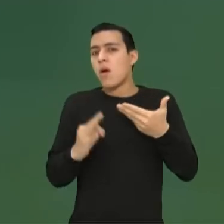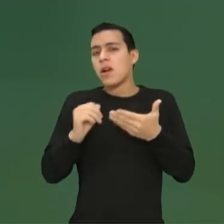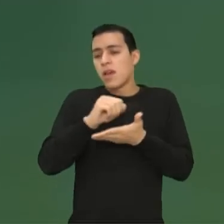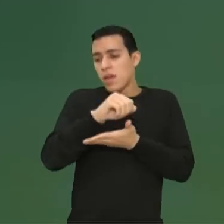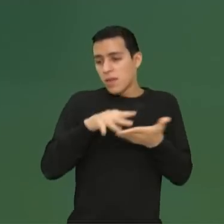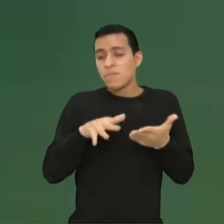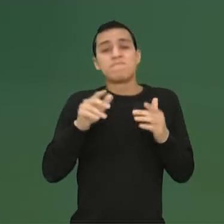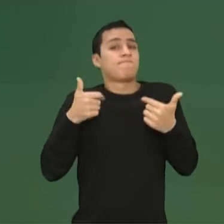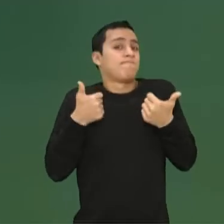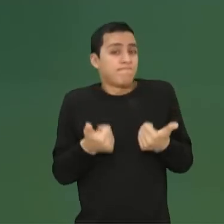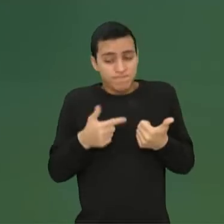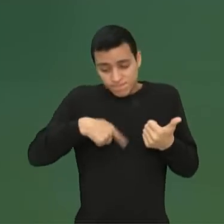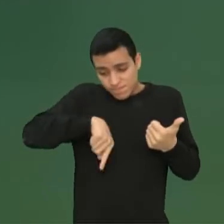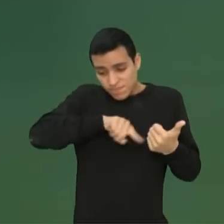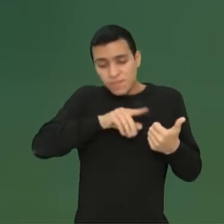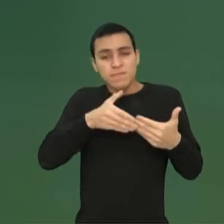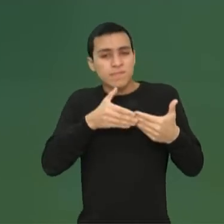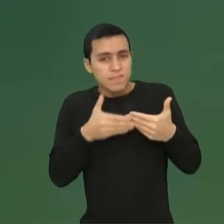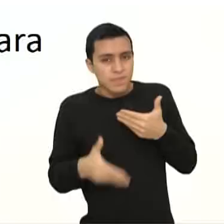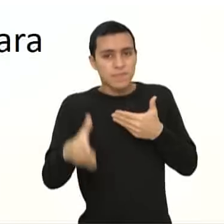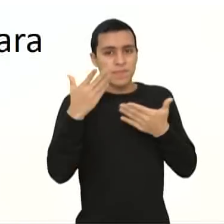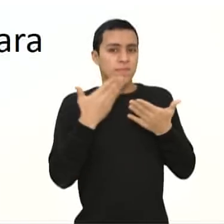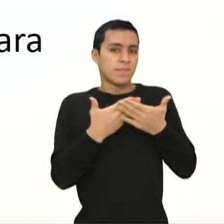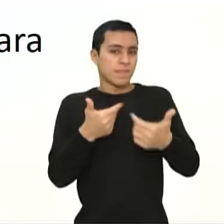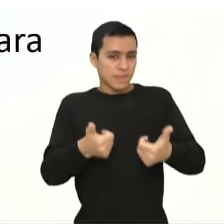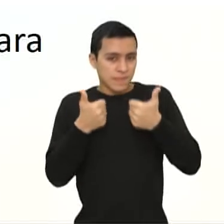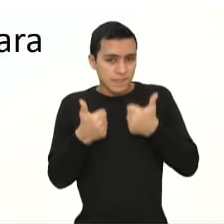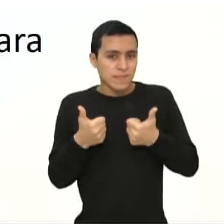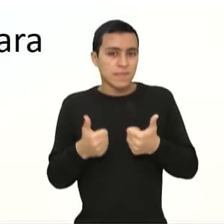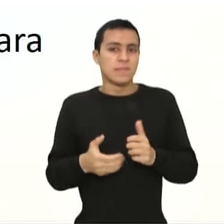exercício e nós vamos adiante.